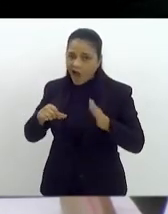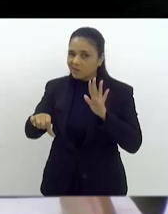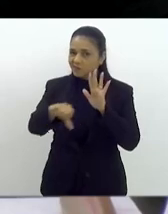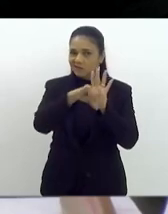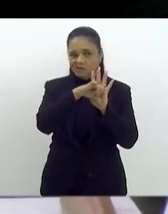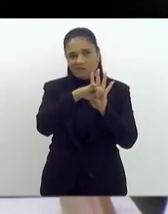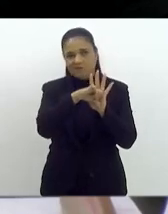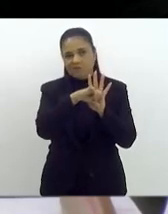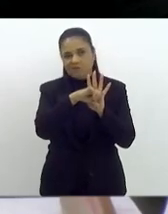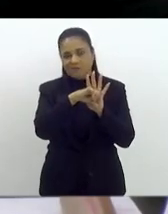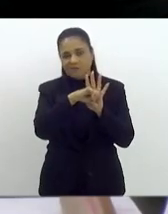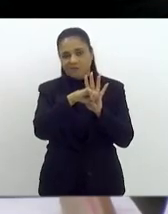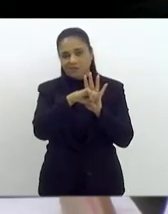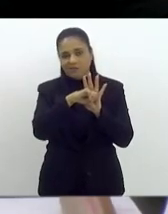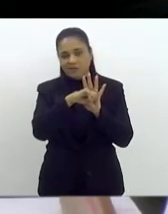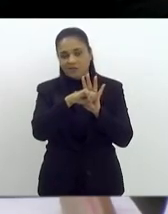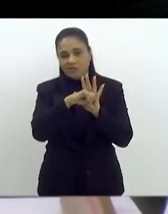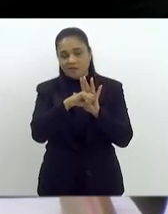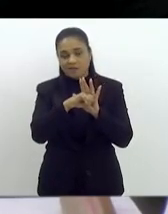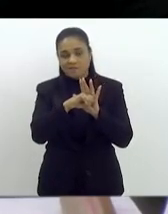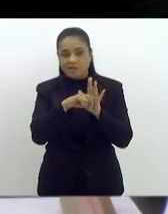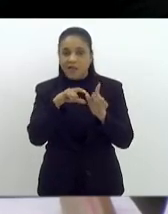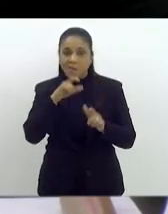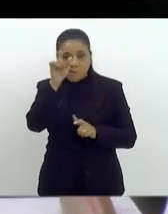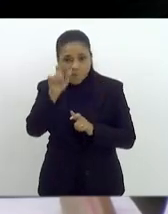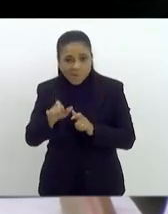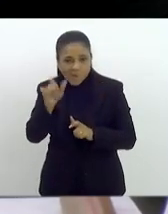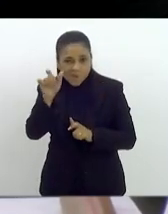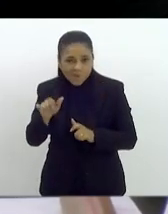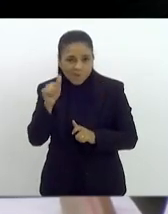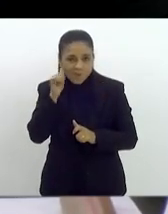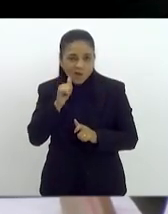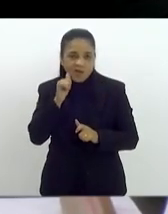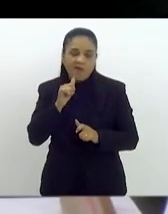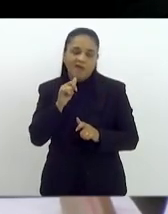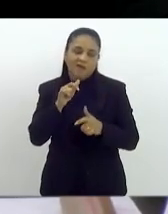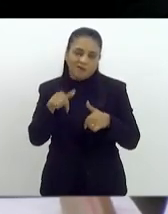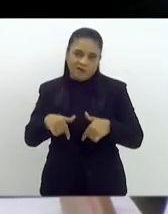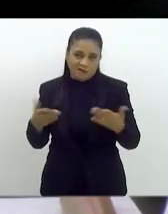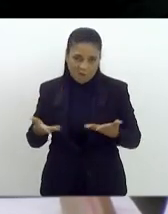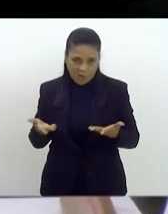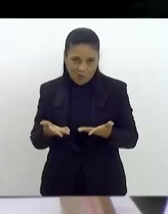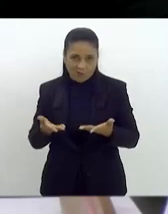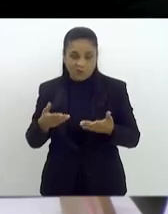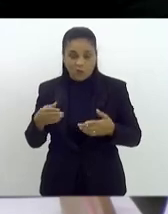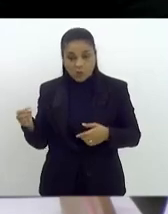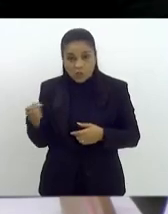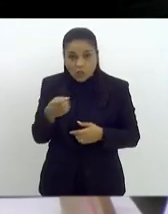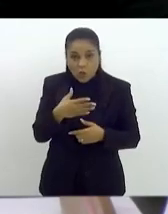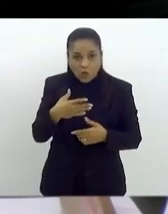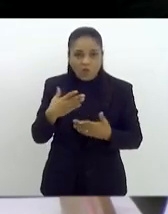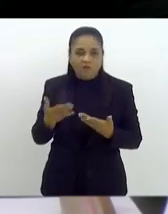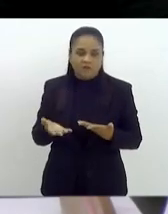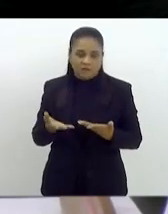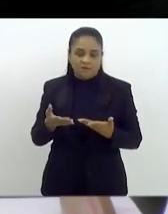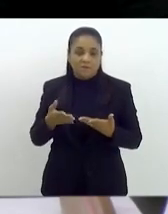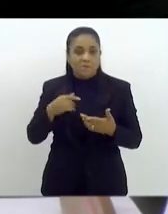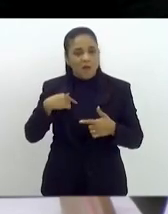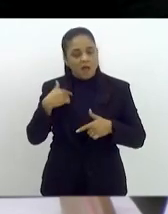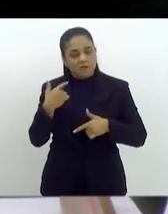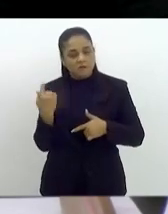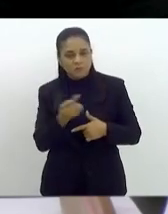delitos devem ser alguma coisa mais nova né uma novidade para gente que trabalha mais